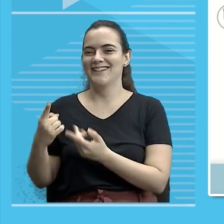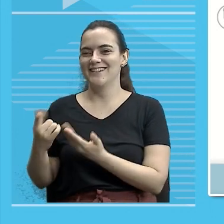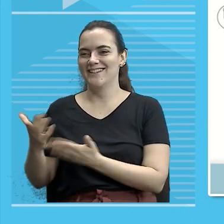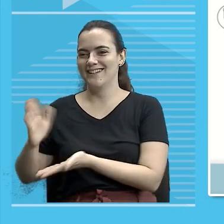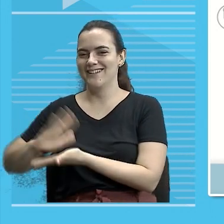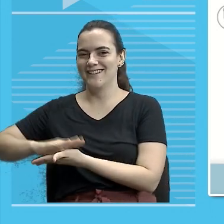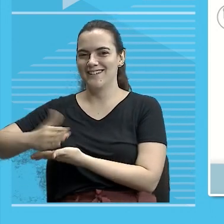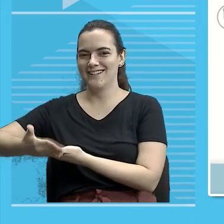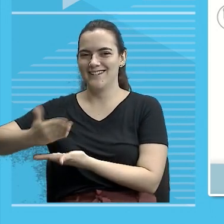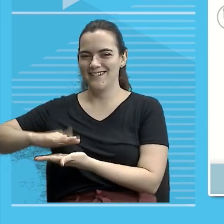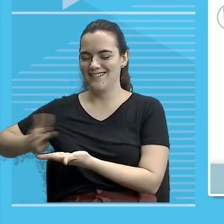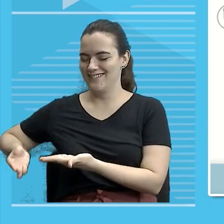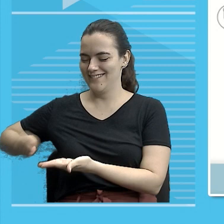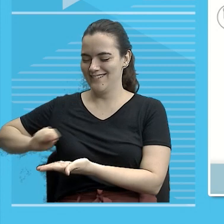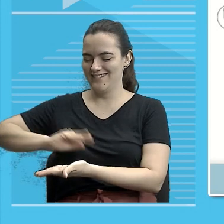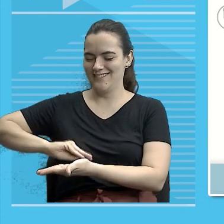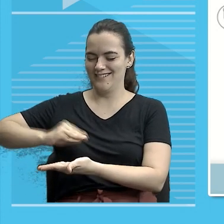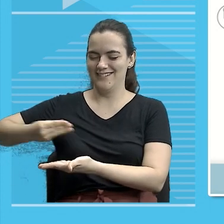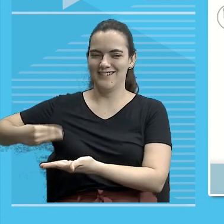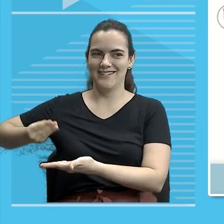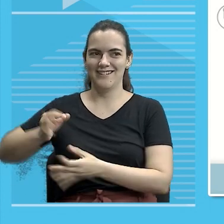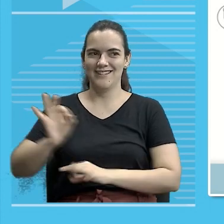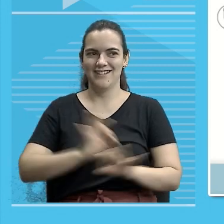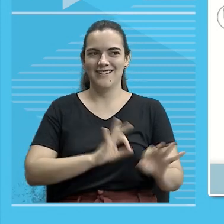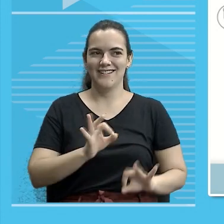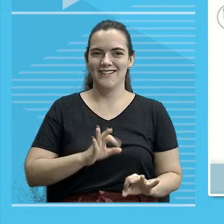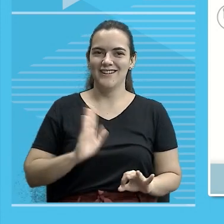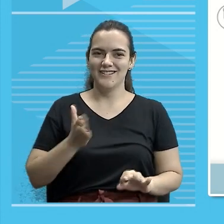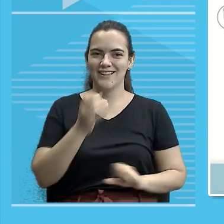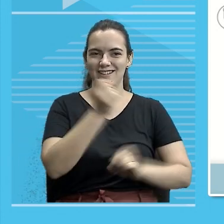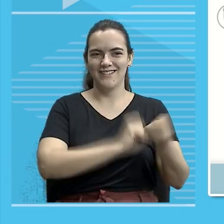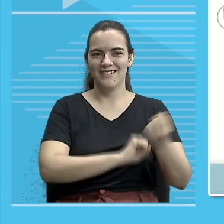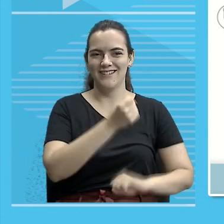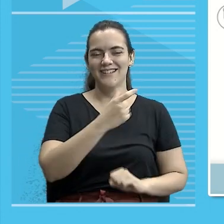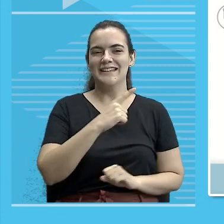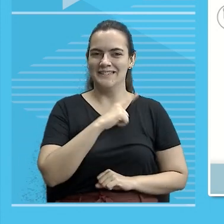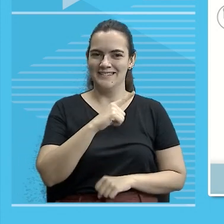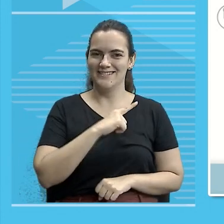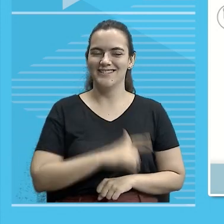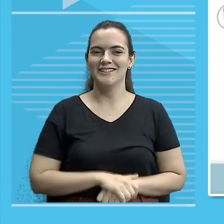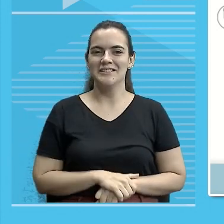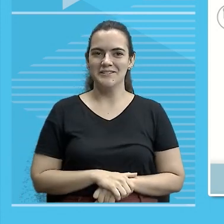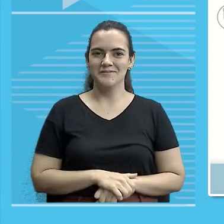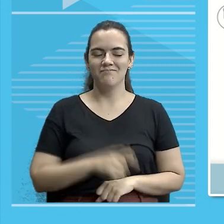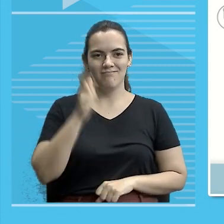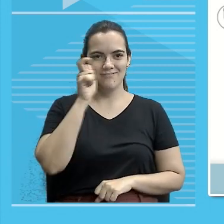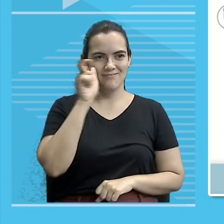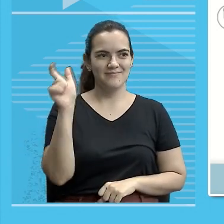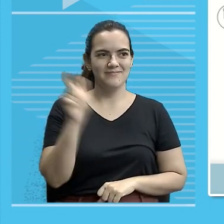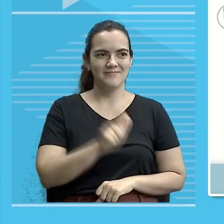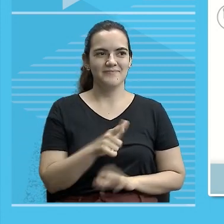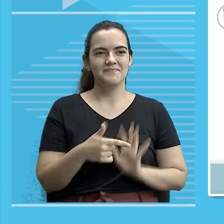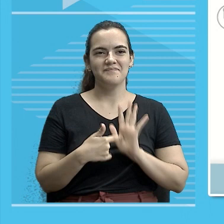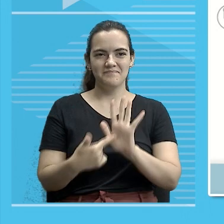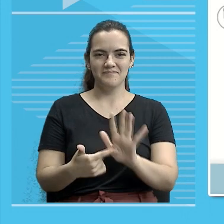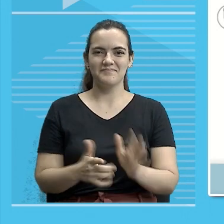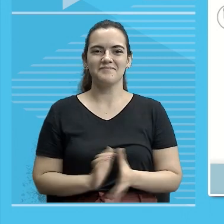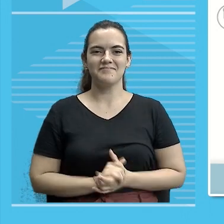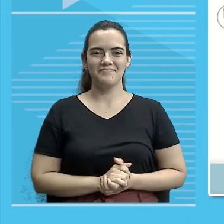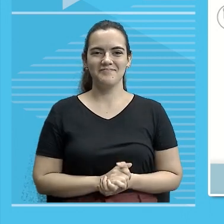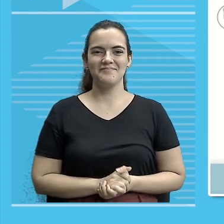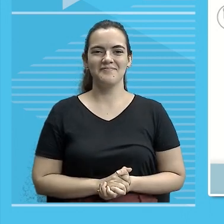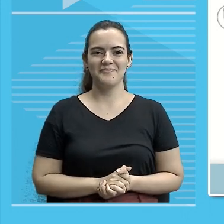muito muito maravilhoso eu tenho um vídeo vou mostrar para vocês muito interessante isso é atender